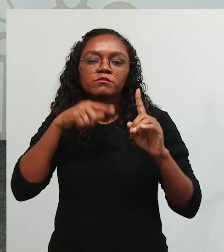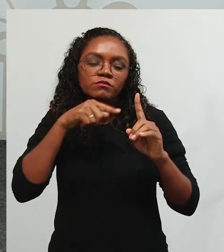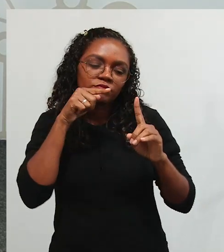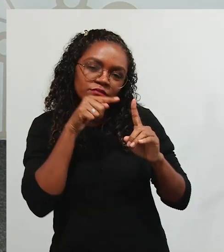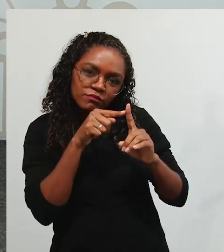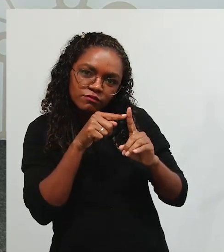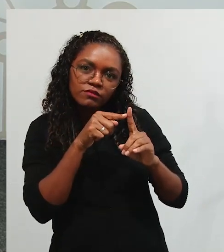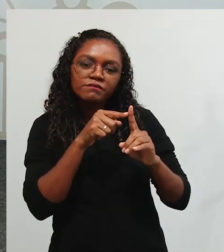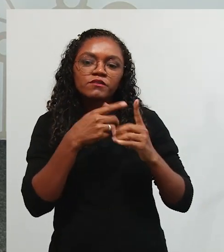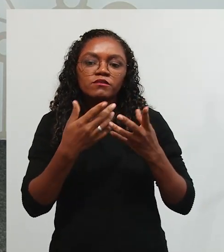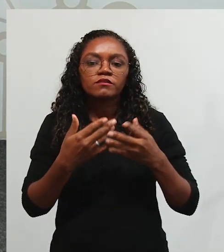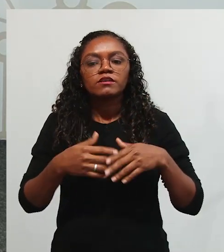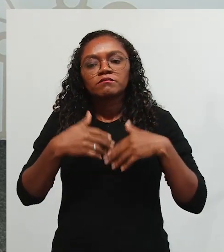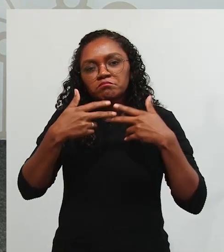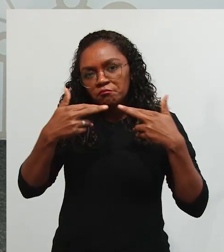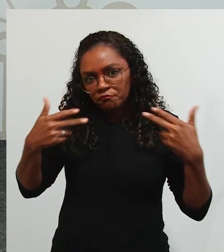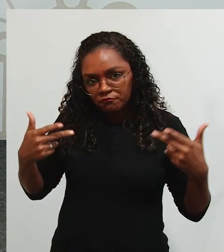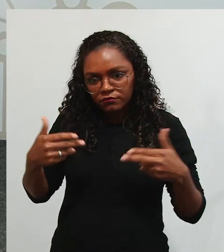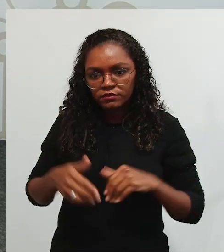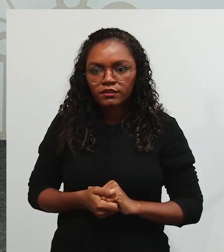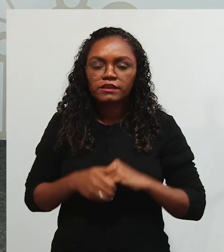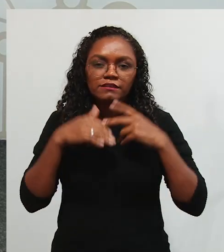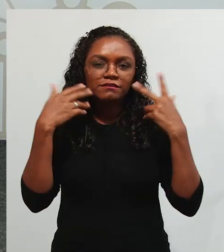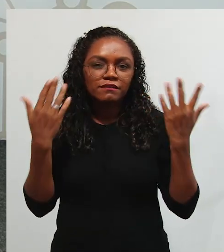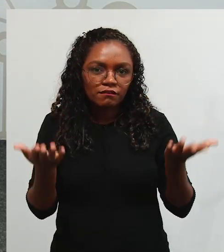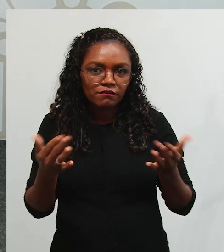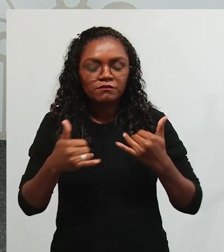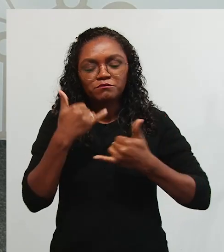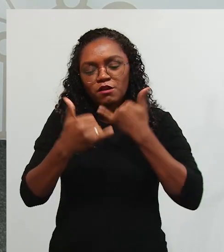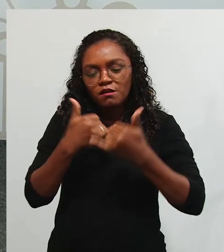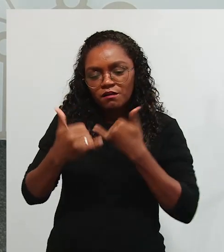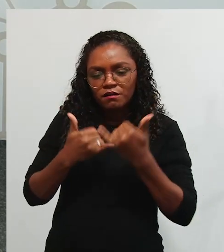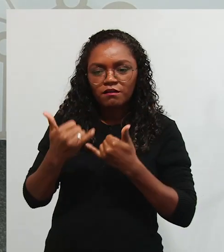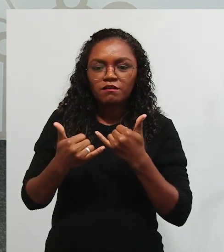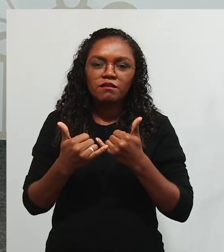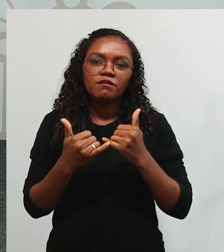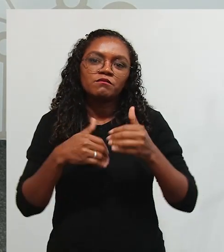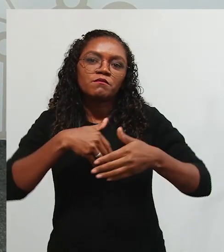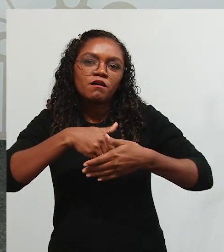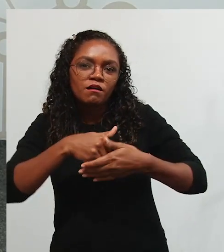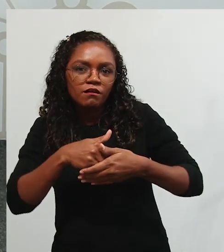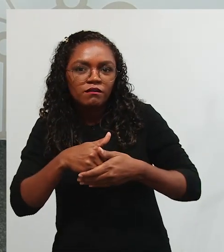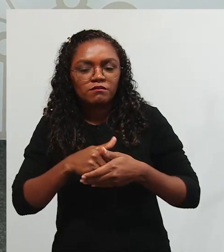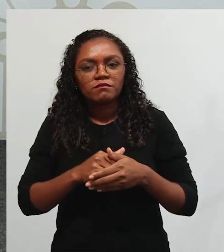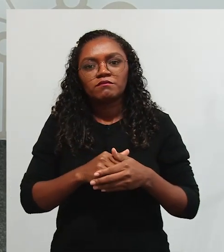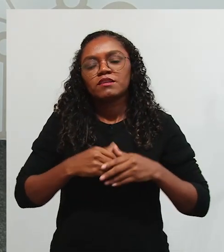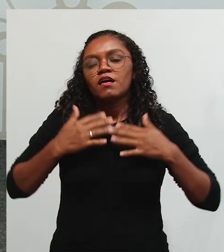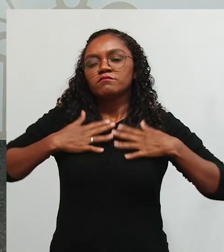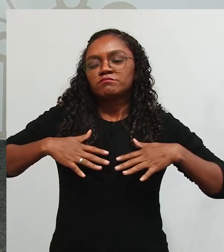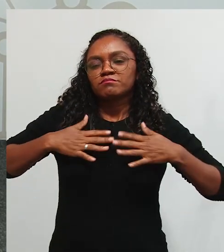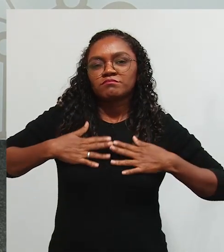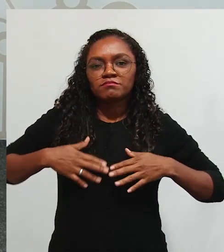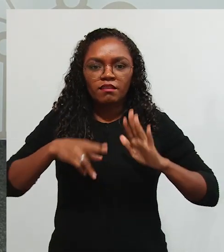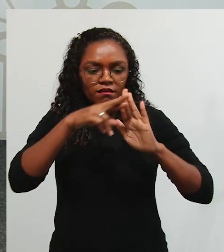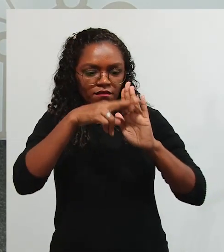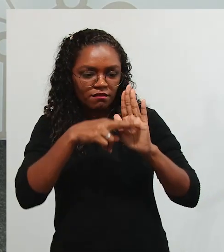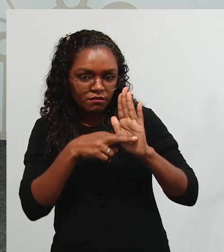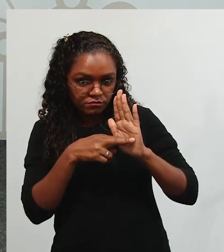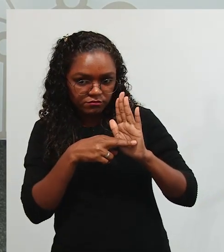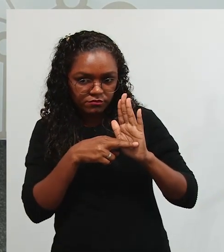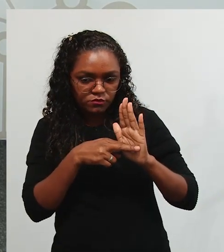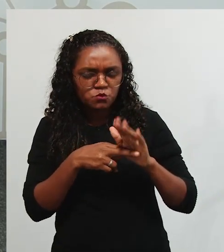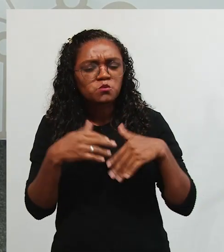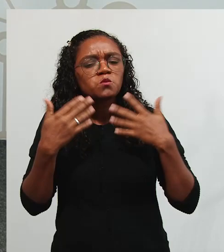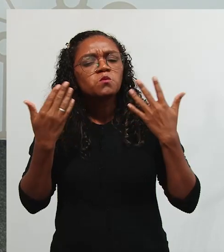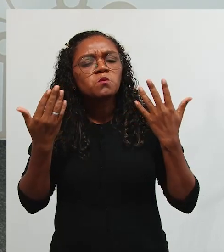objetivos. E aí, falando de jogo, brincadeira, lazer, regras, quais